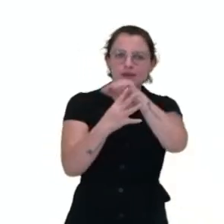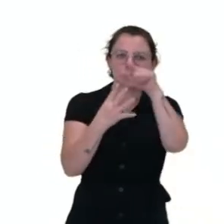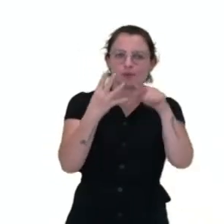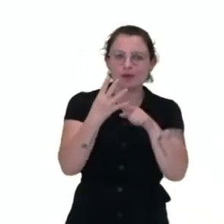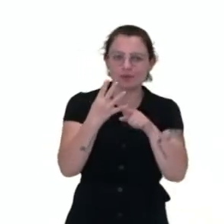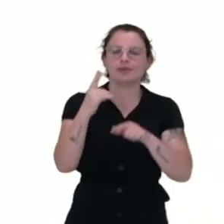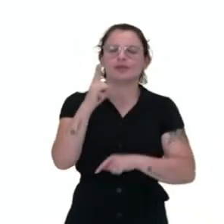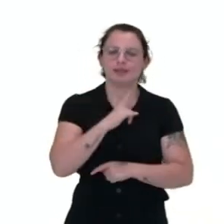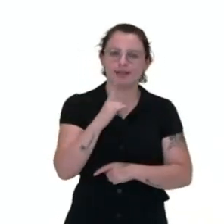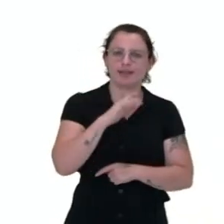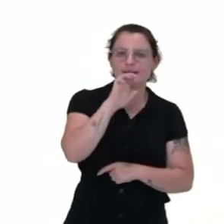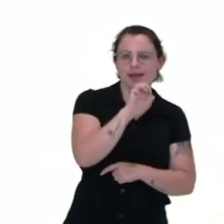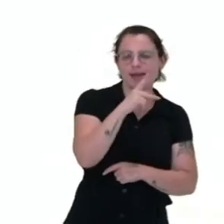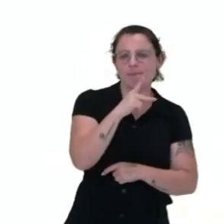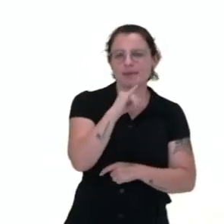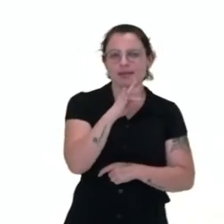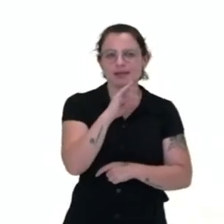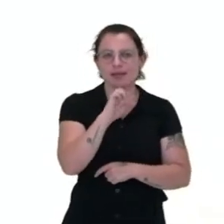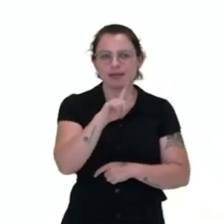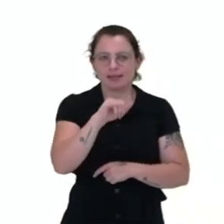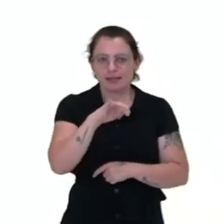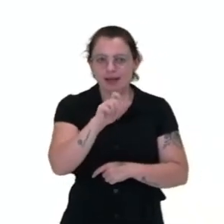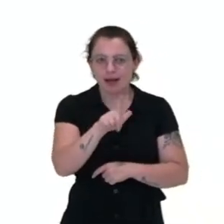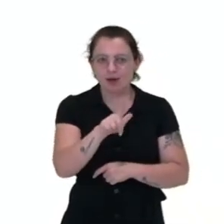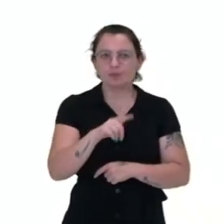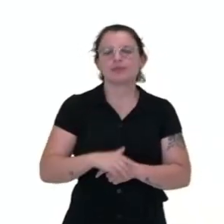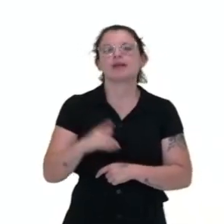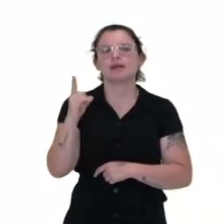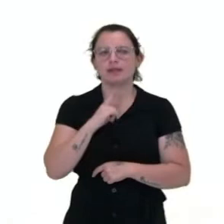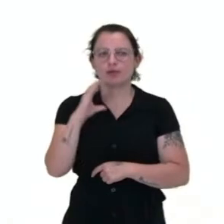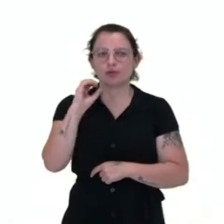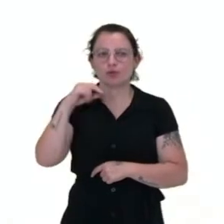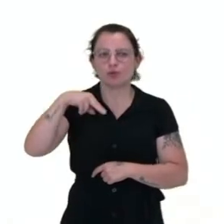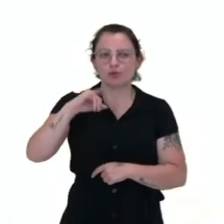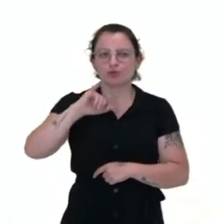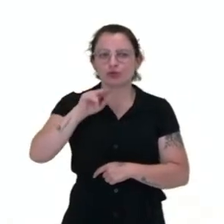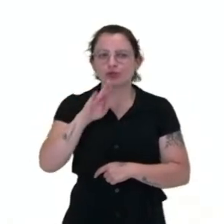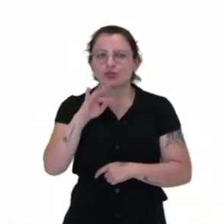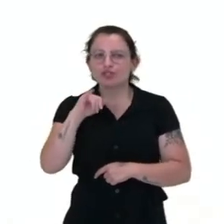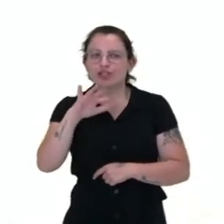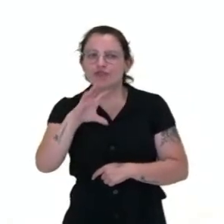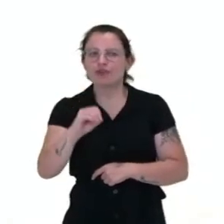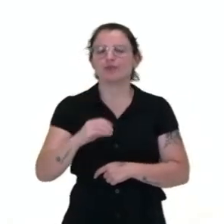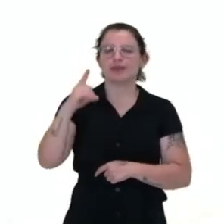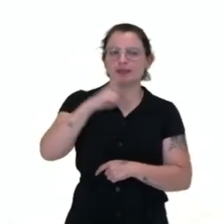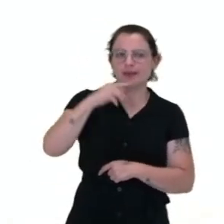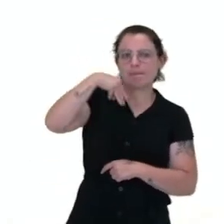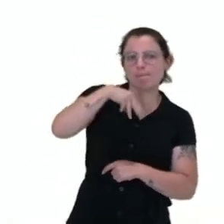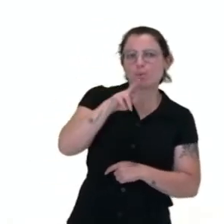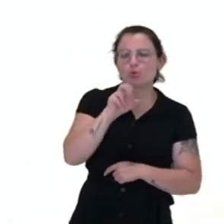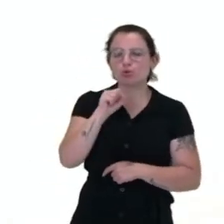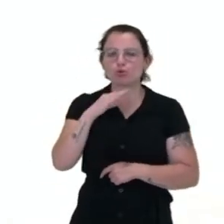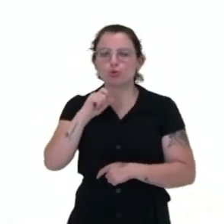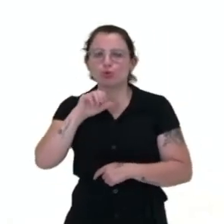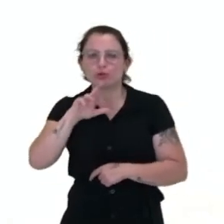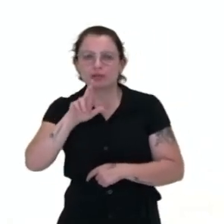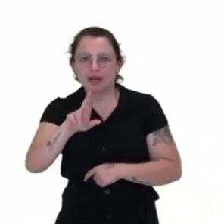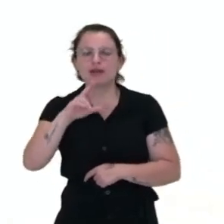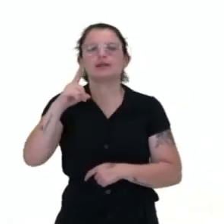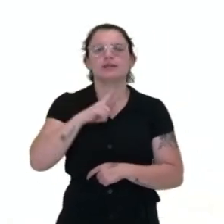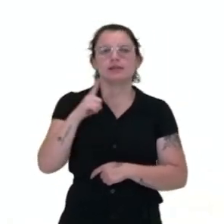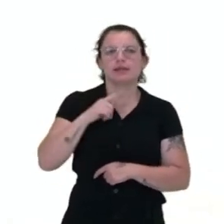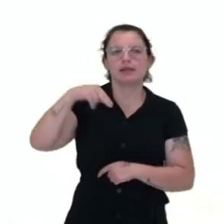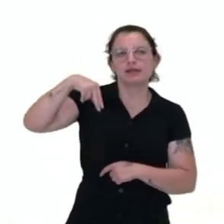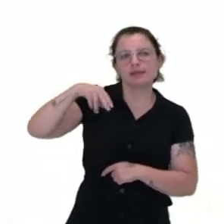quatro tipos: tecido epitelial, tecido conjuntivo, tecido muscular e o tecido